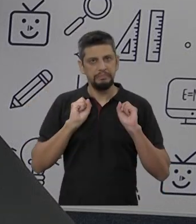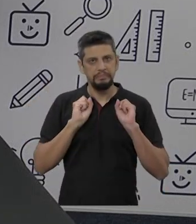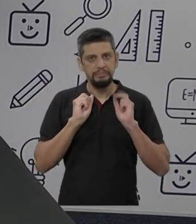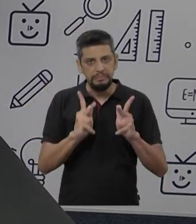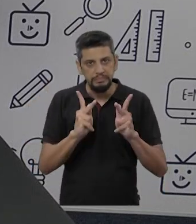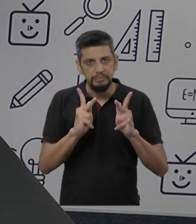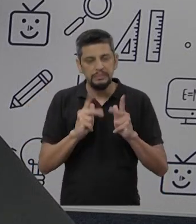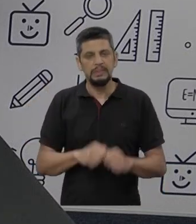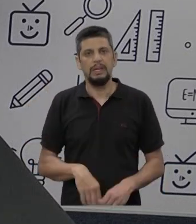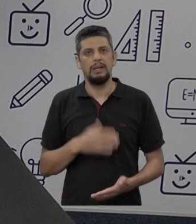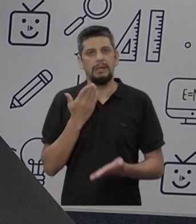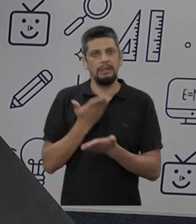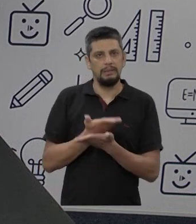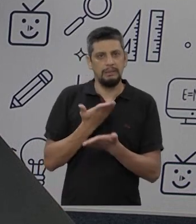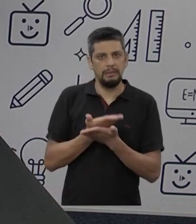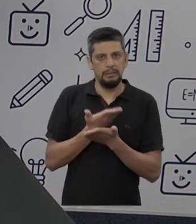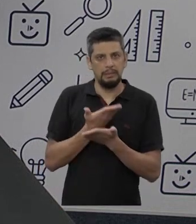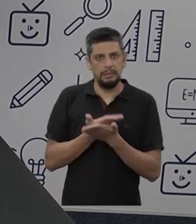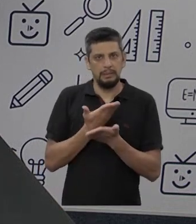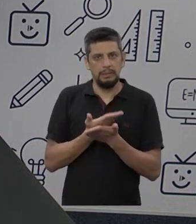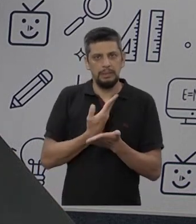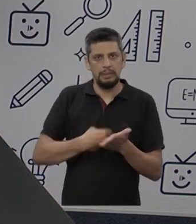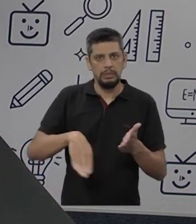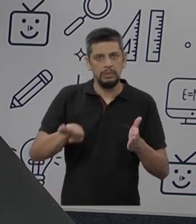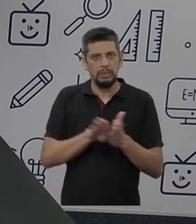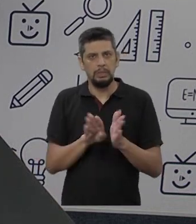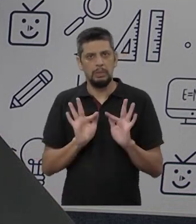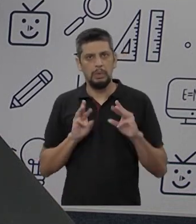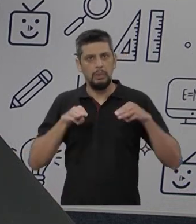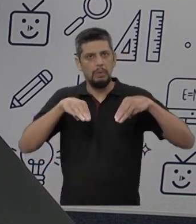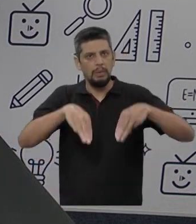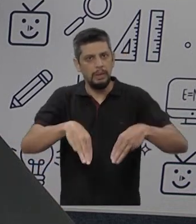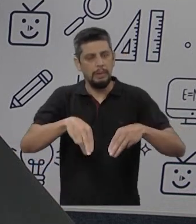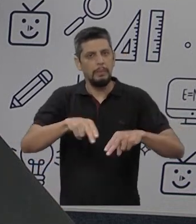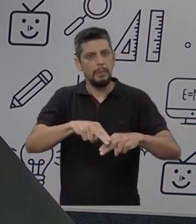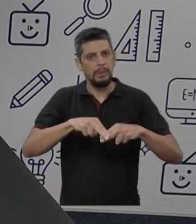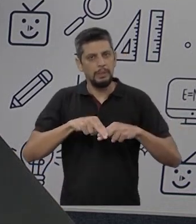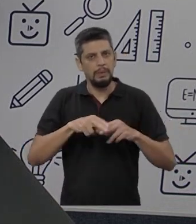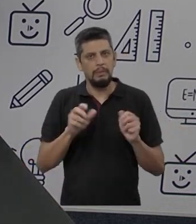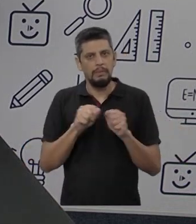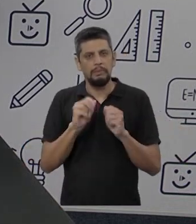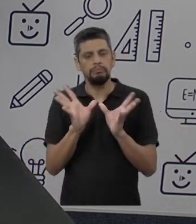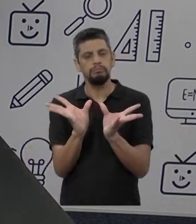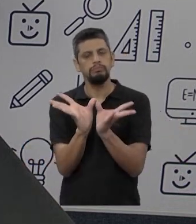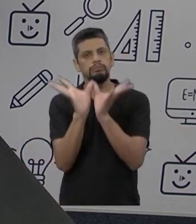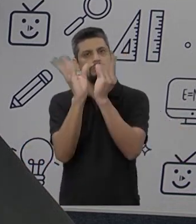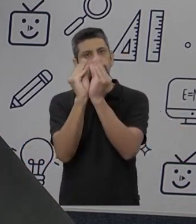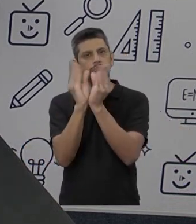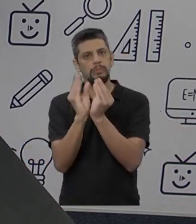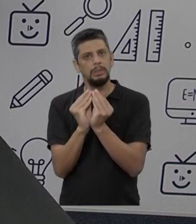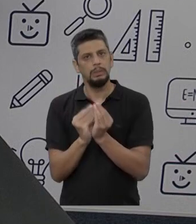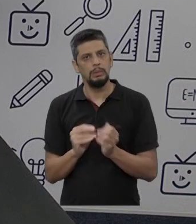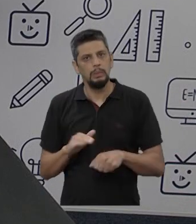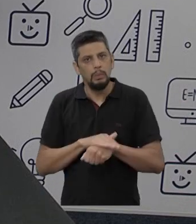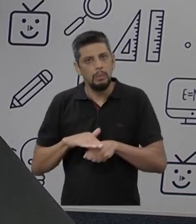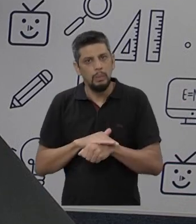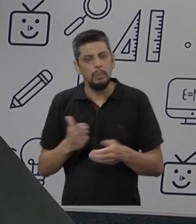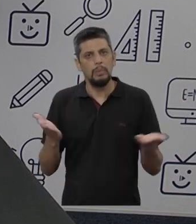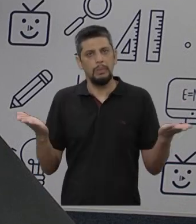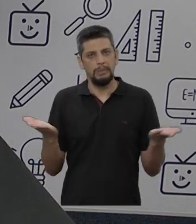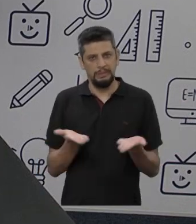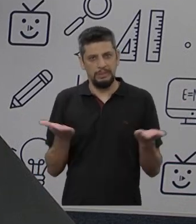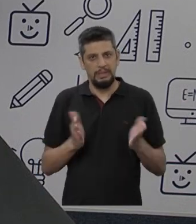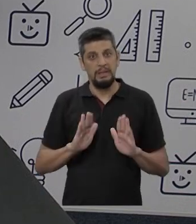ok? Bom, a nossa aula está chegando ao fim. E para isso, nós vamos resumir o que a gente conversou hoje,